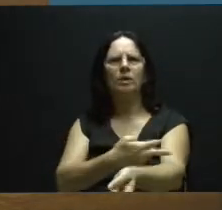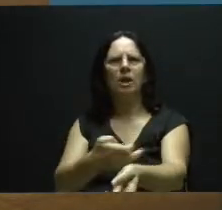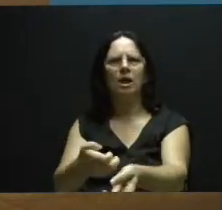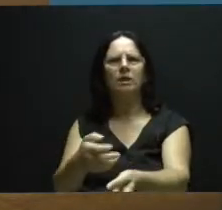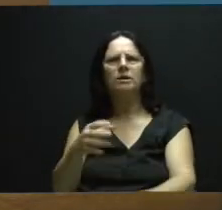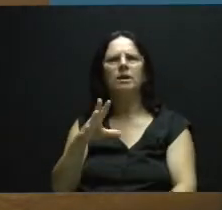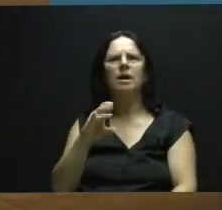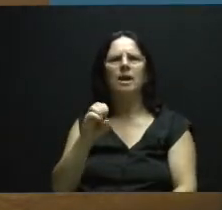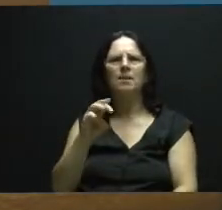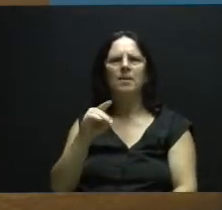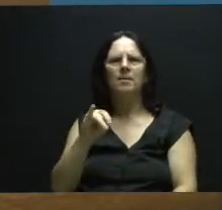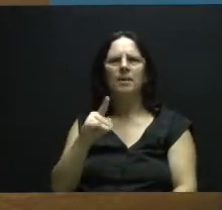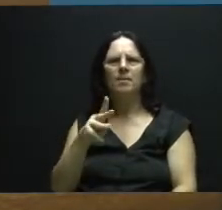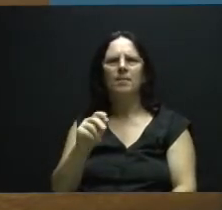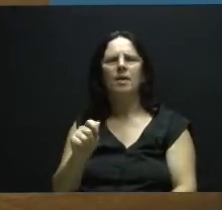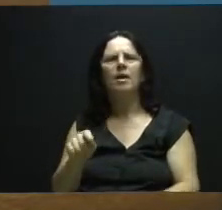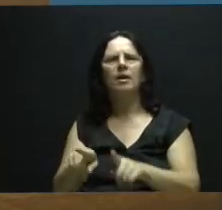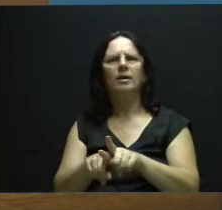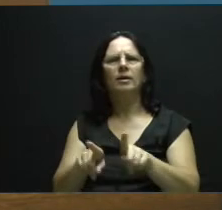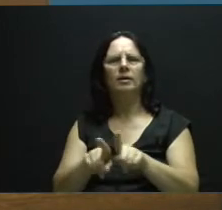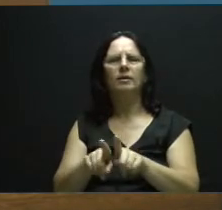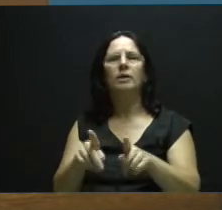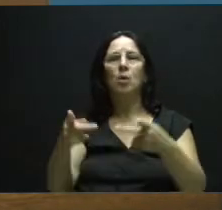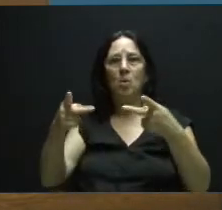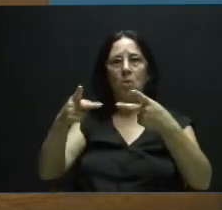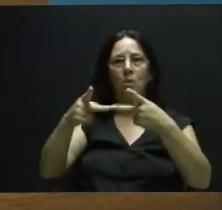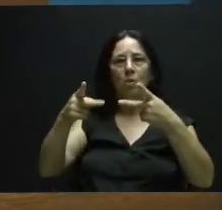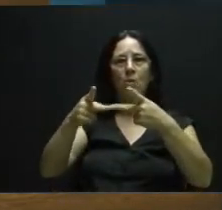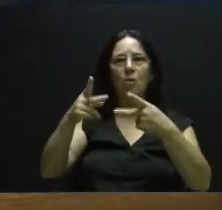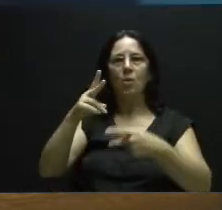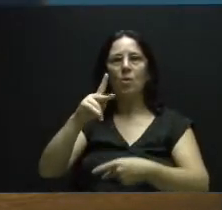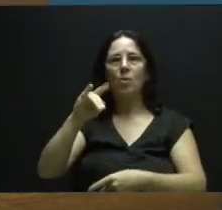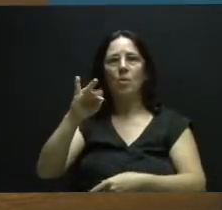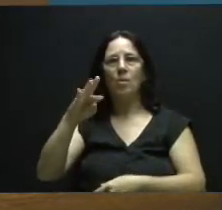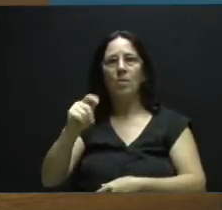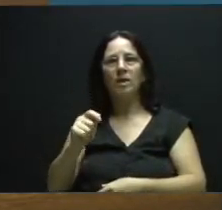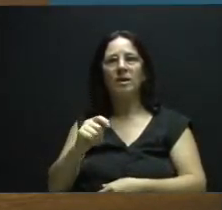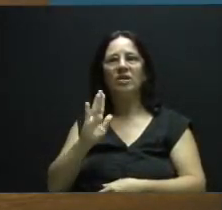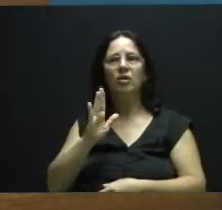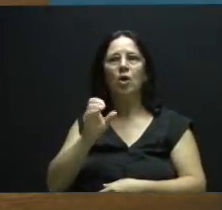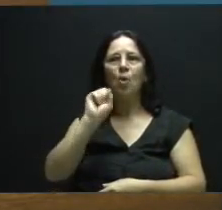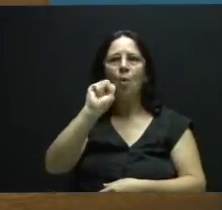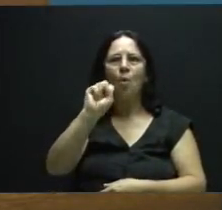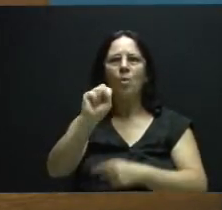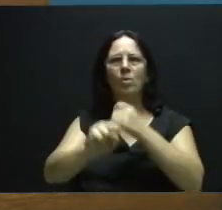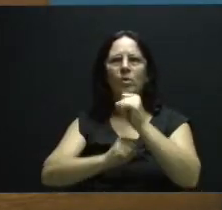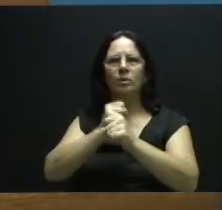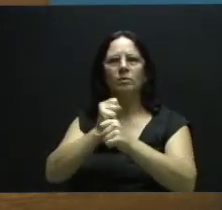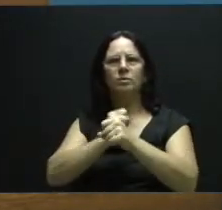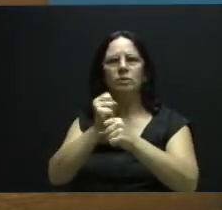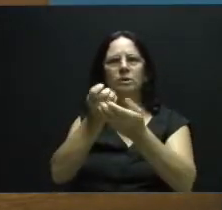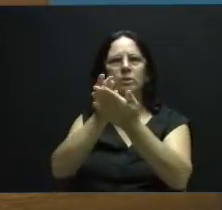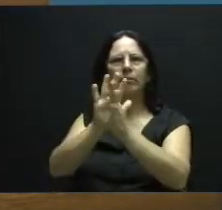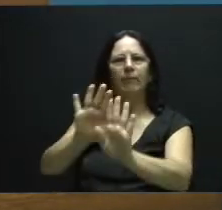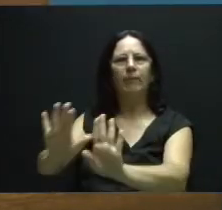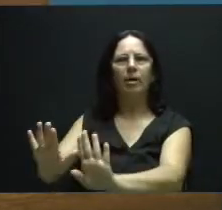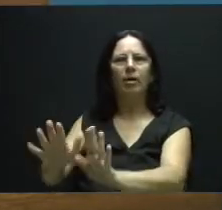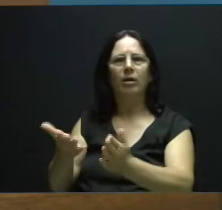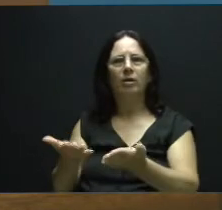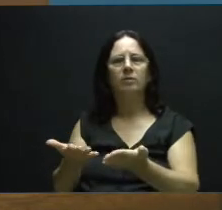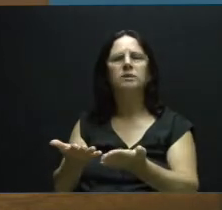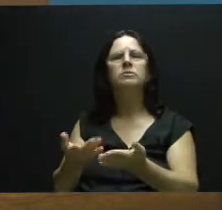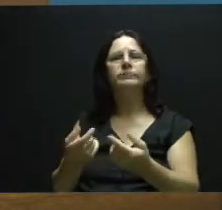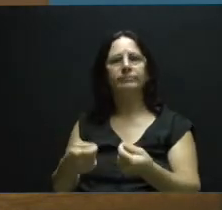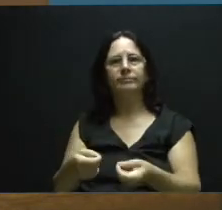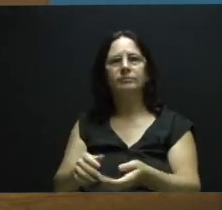câmera hiperbárica esportivo pita serginho oito anos parado oito anos parado tem que tirar o